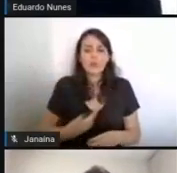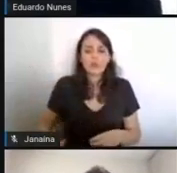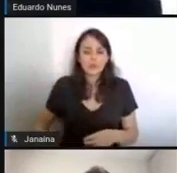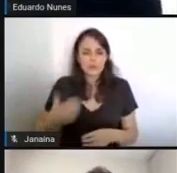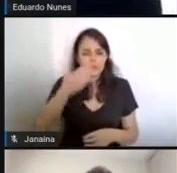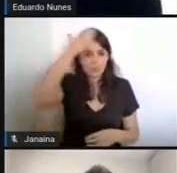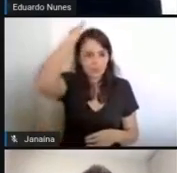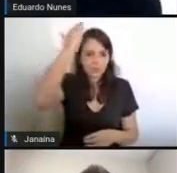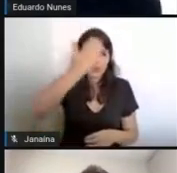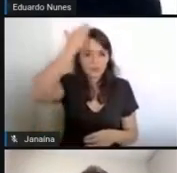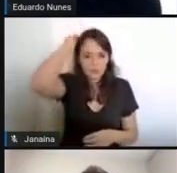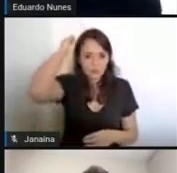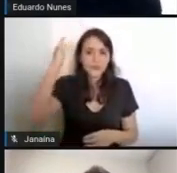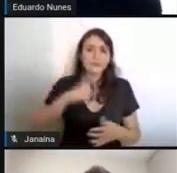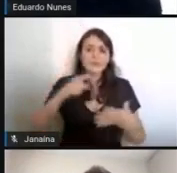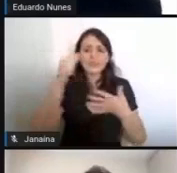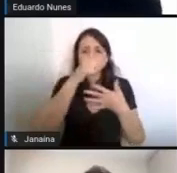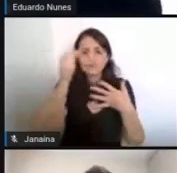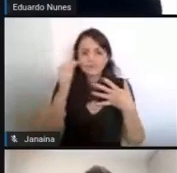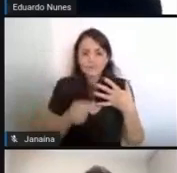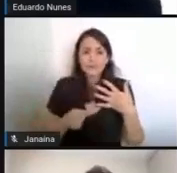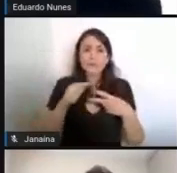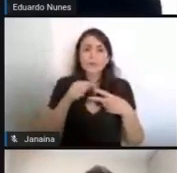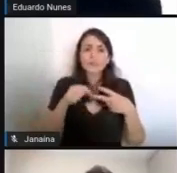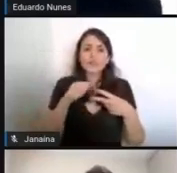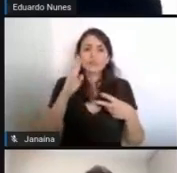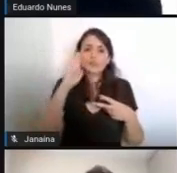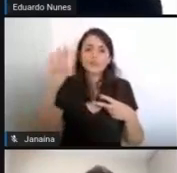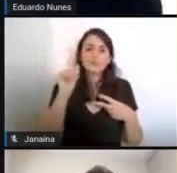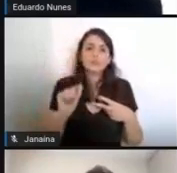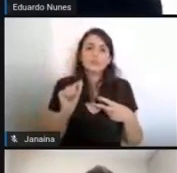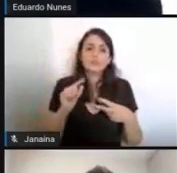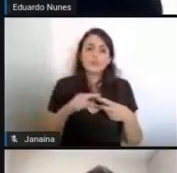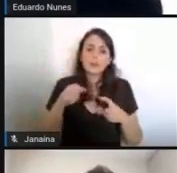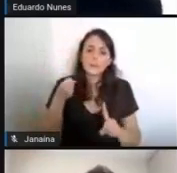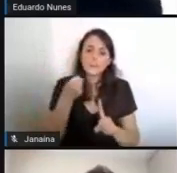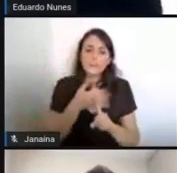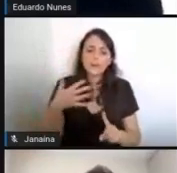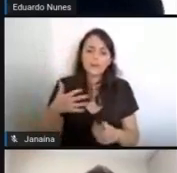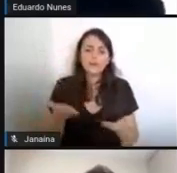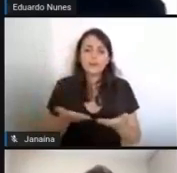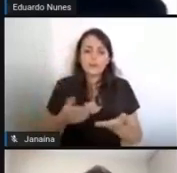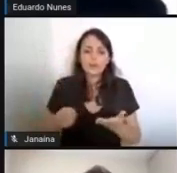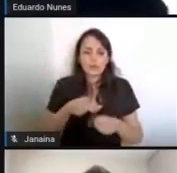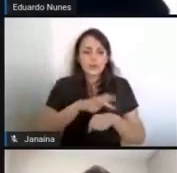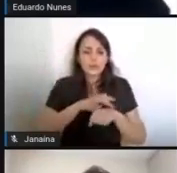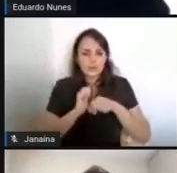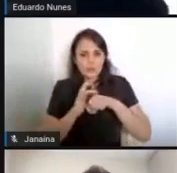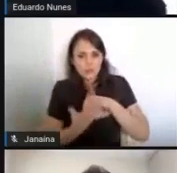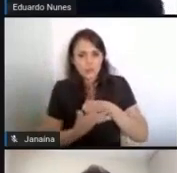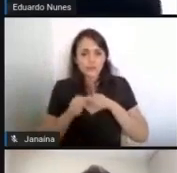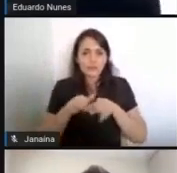gente tem vários pontos, mas eu vou destacar dois principais, que são os que impactam na nossa resposta rápida à pandemia, né,